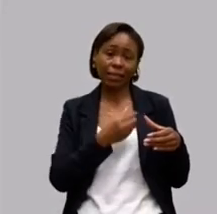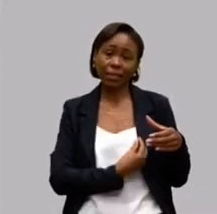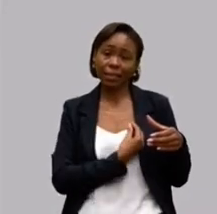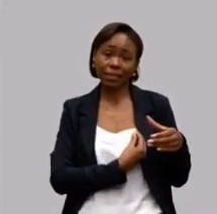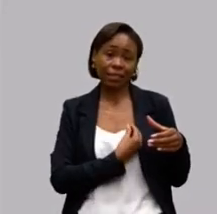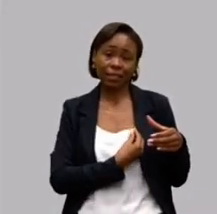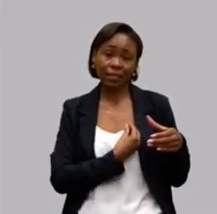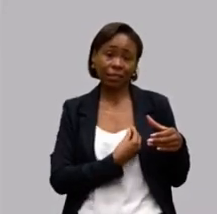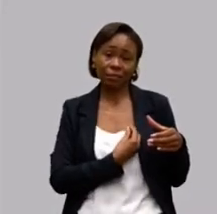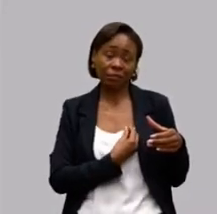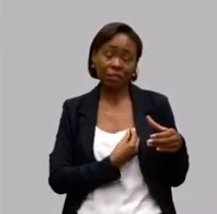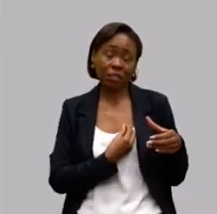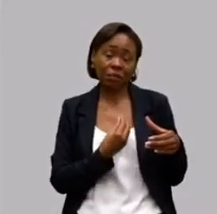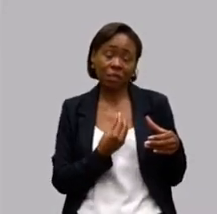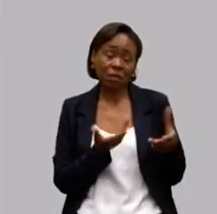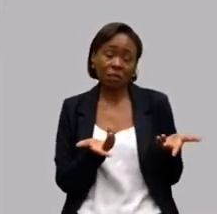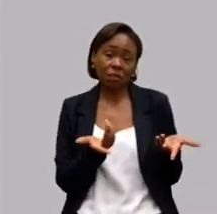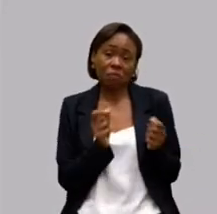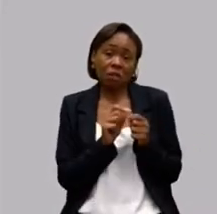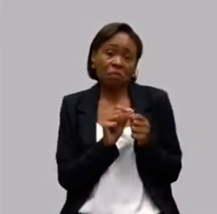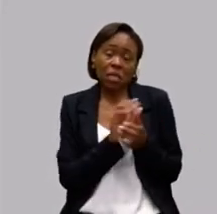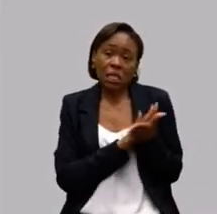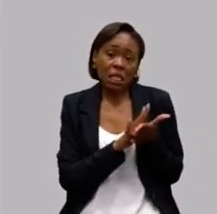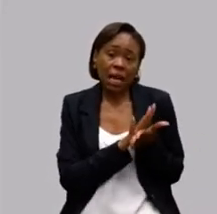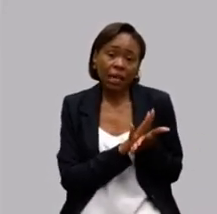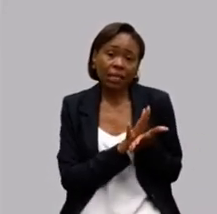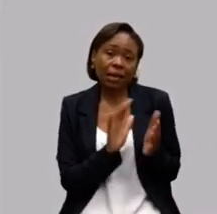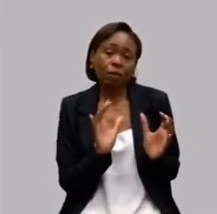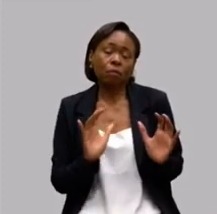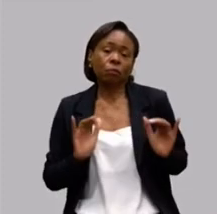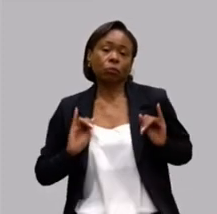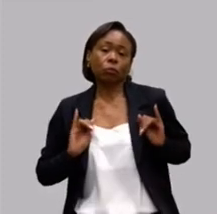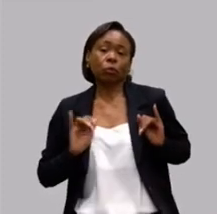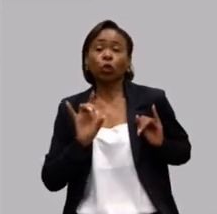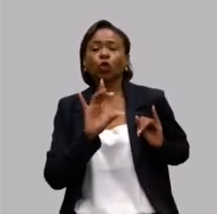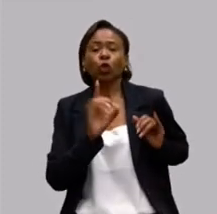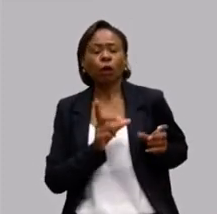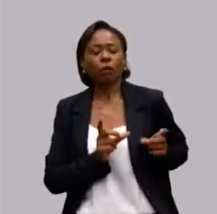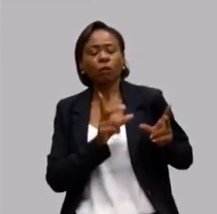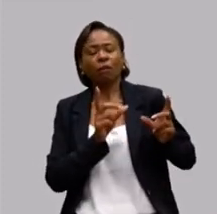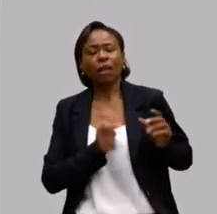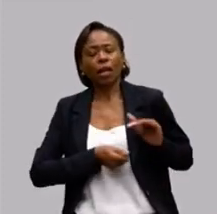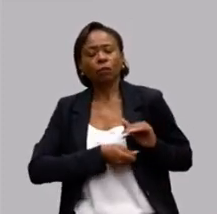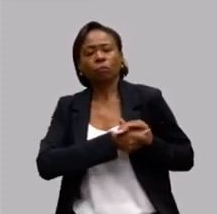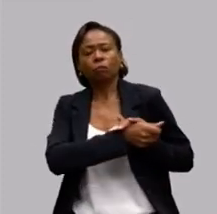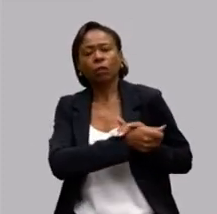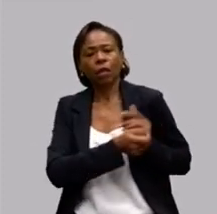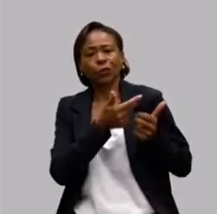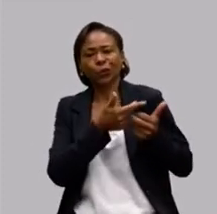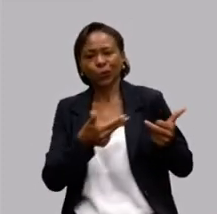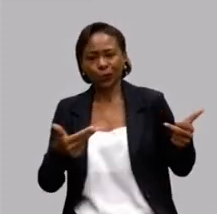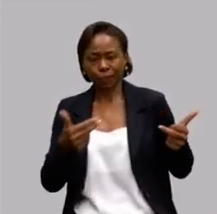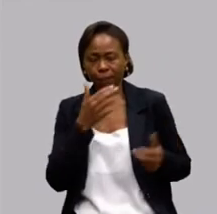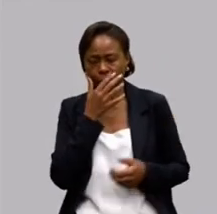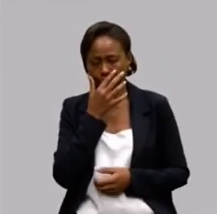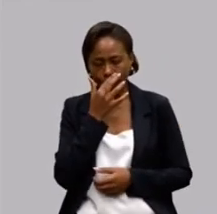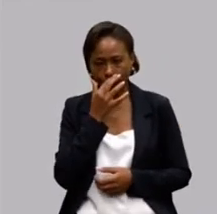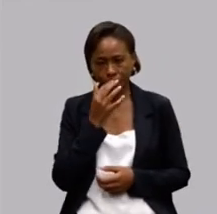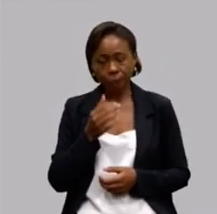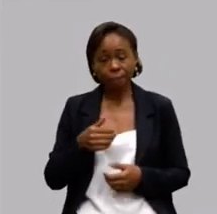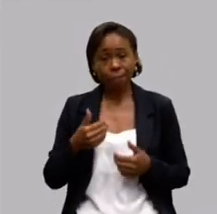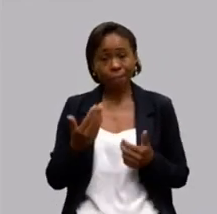da especulação, compra e venda de títulos públicos. E a dívida